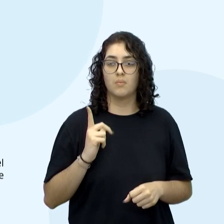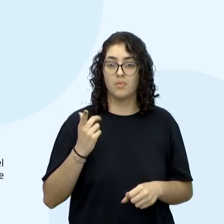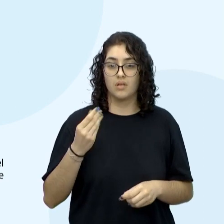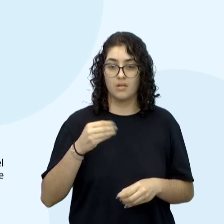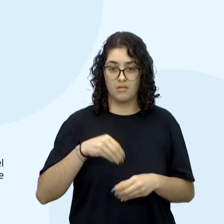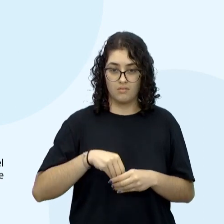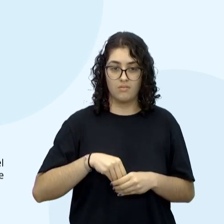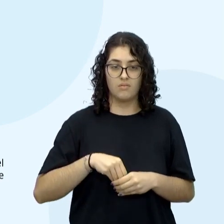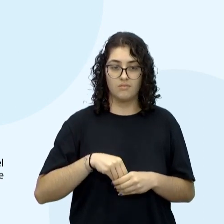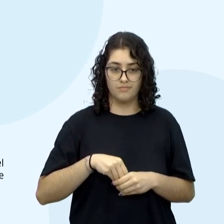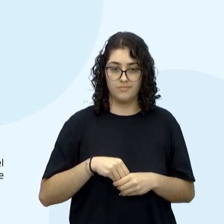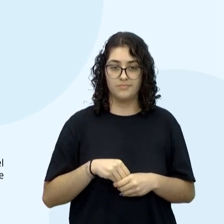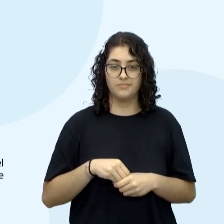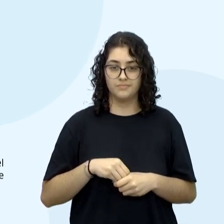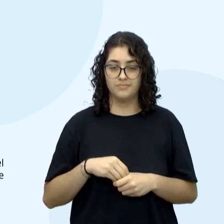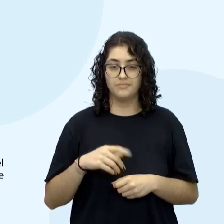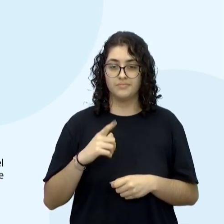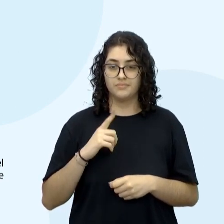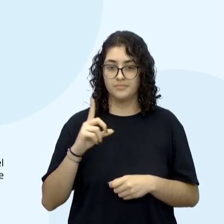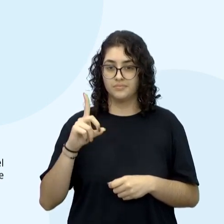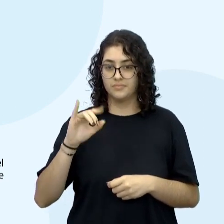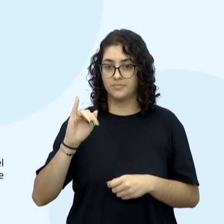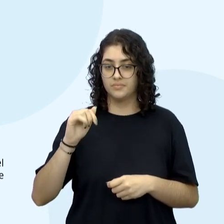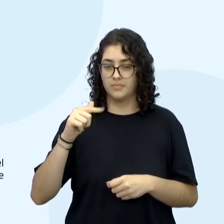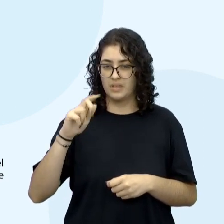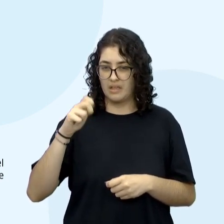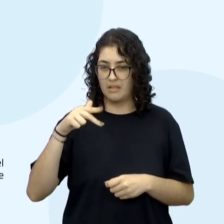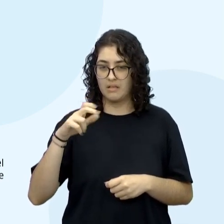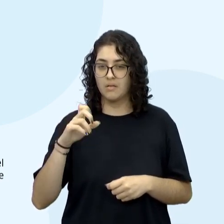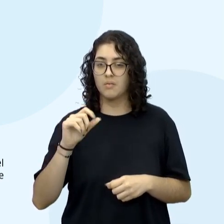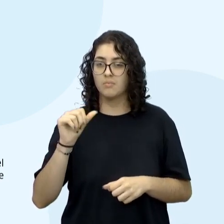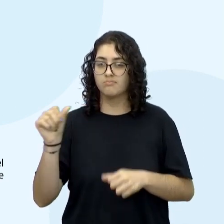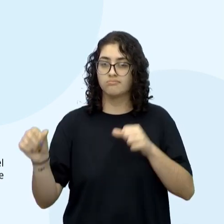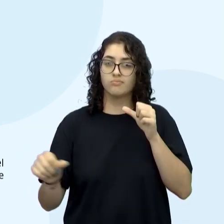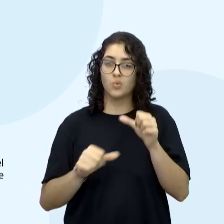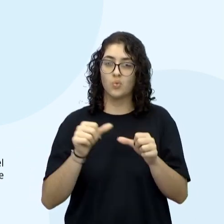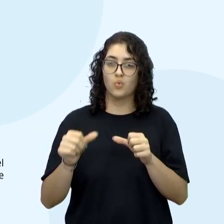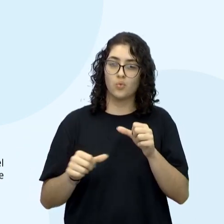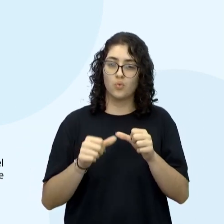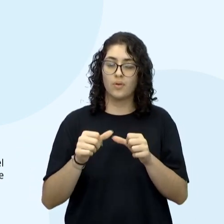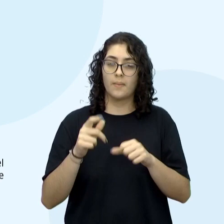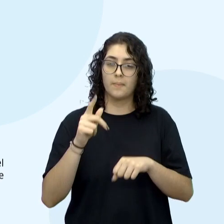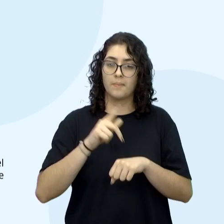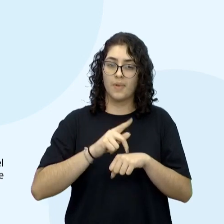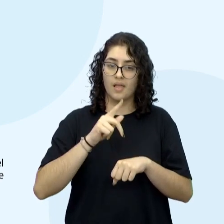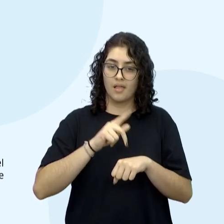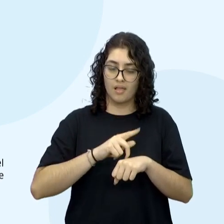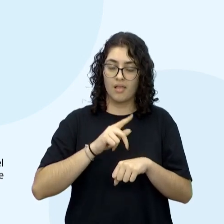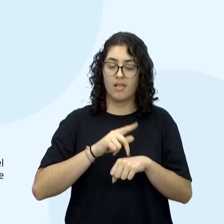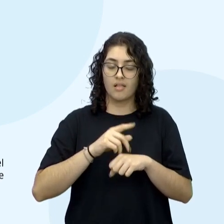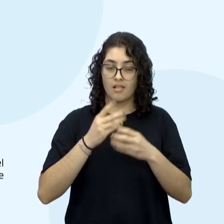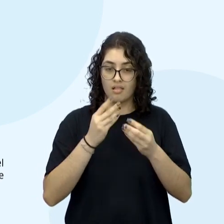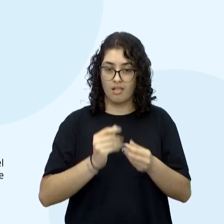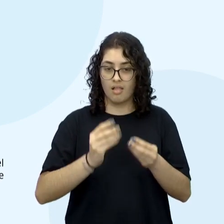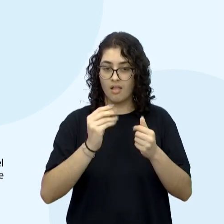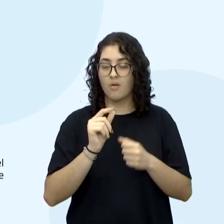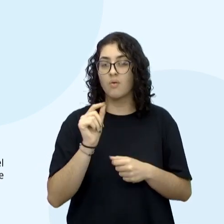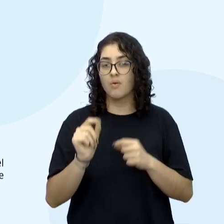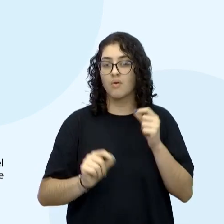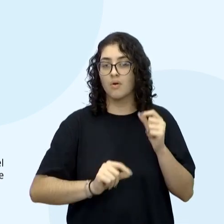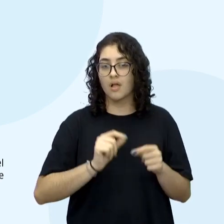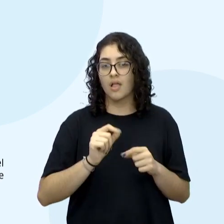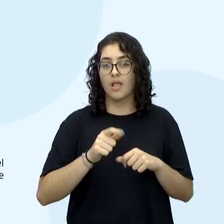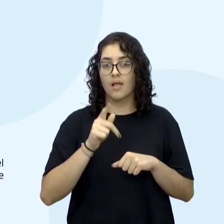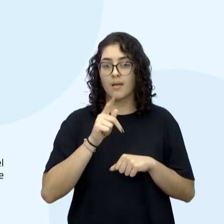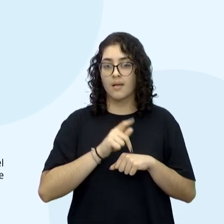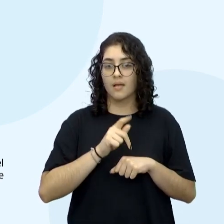sedimentares, né, que por meio aí da diagênese se transforma em rochas sedimentares. Então, rochas sedimentares nada mais são do que